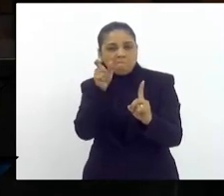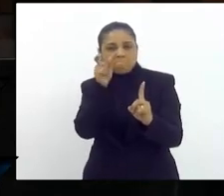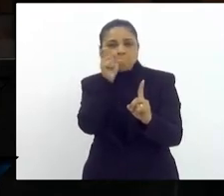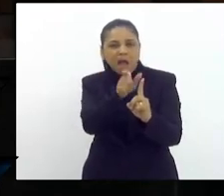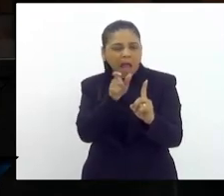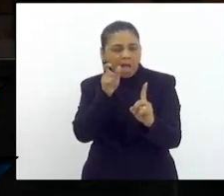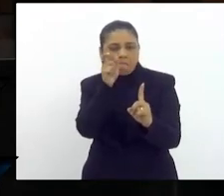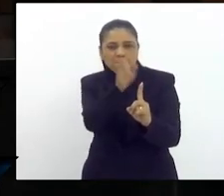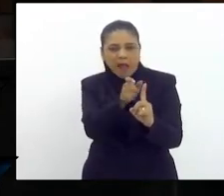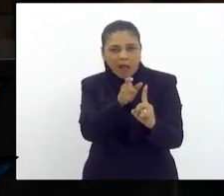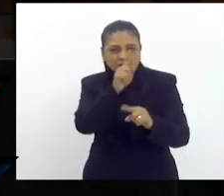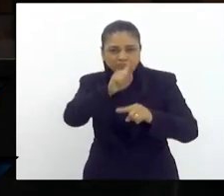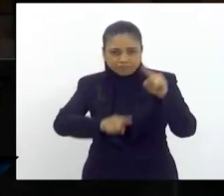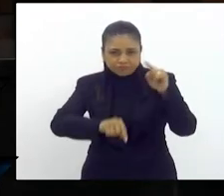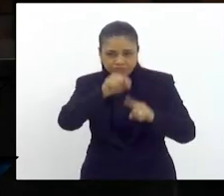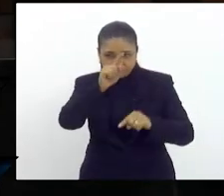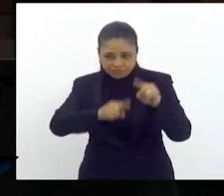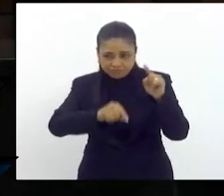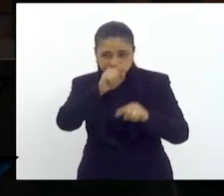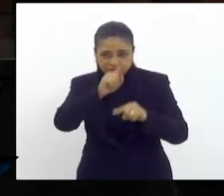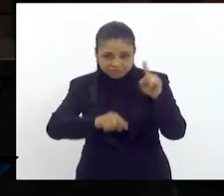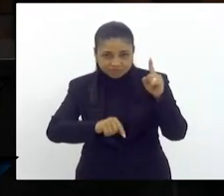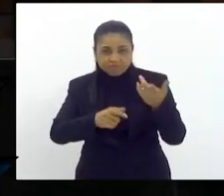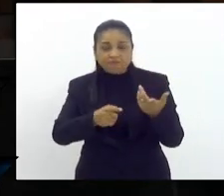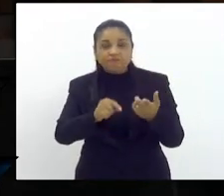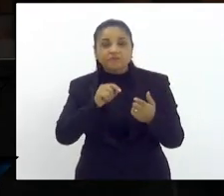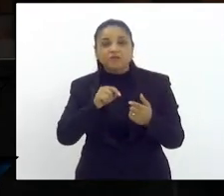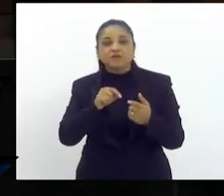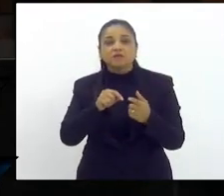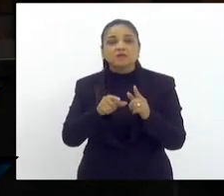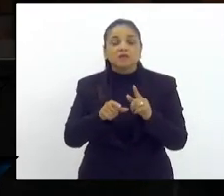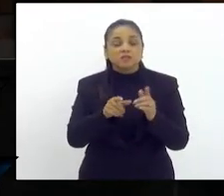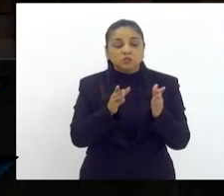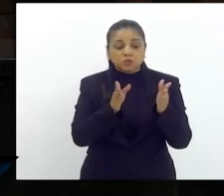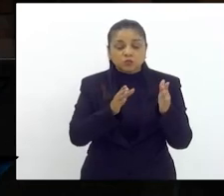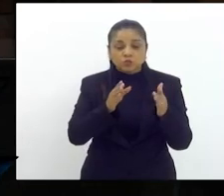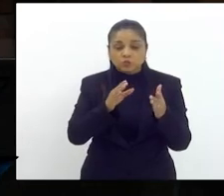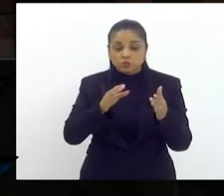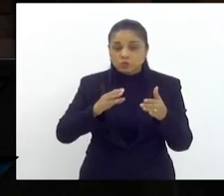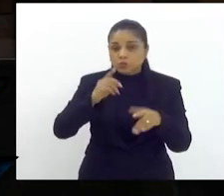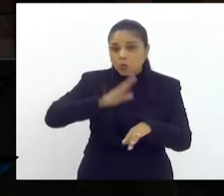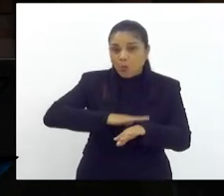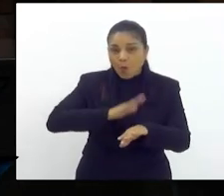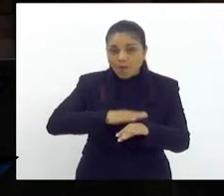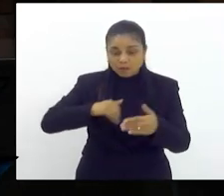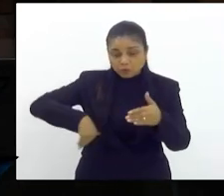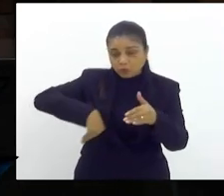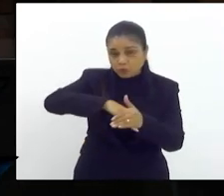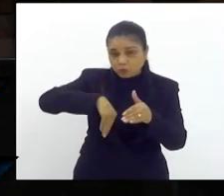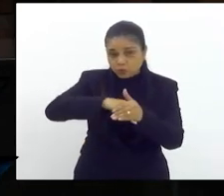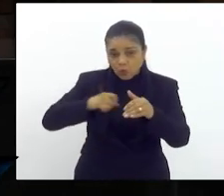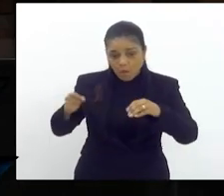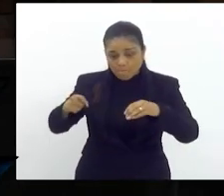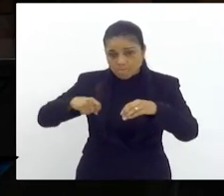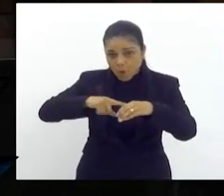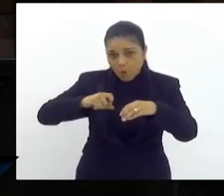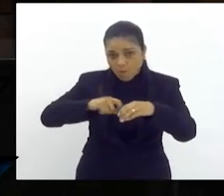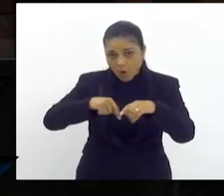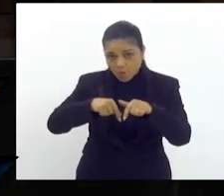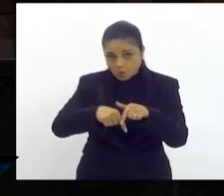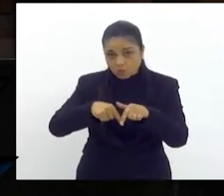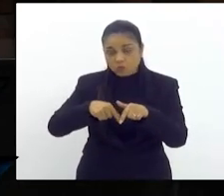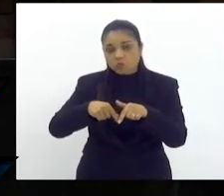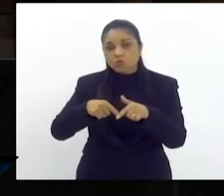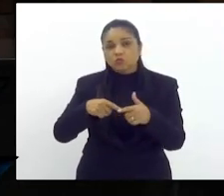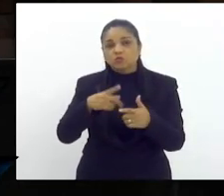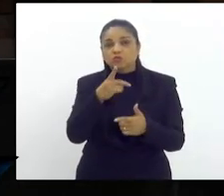por apoiadores do clube espanhol Valência antes e durante o jogo contra o time Real Madrid no dia